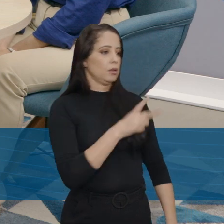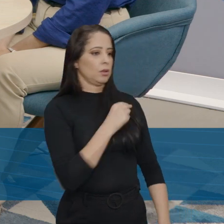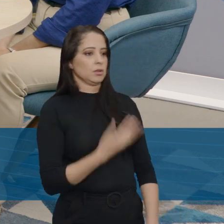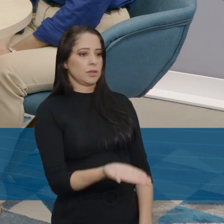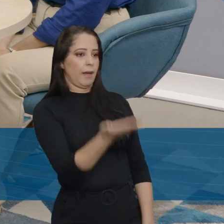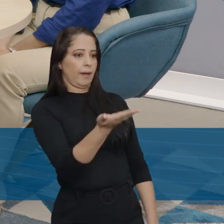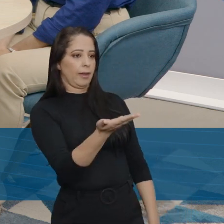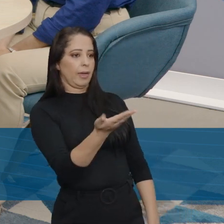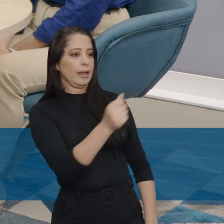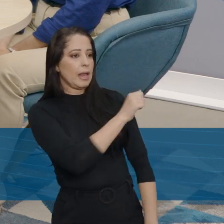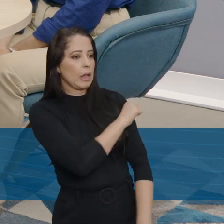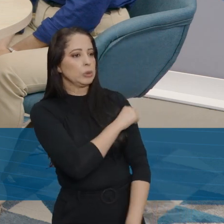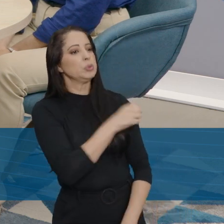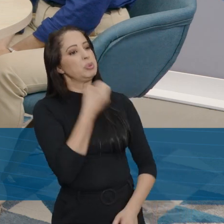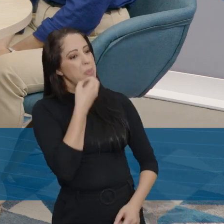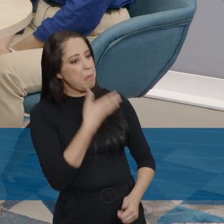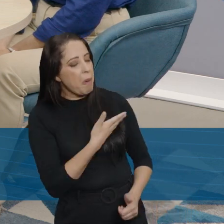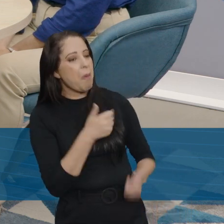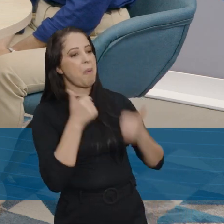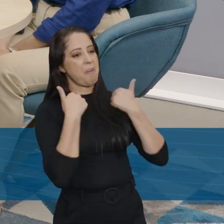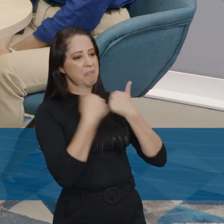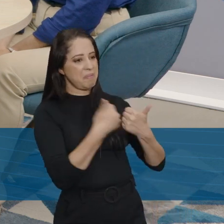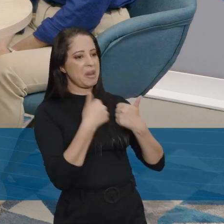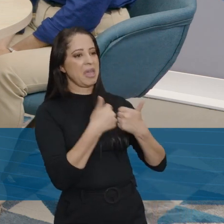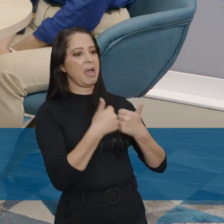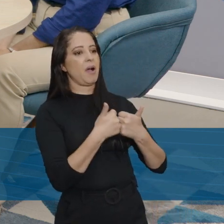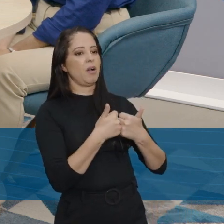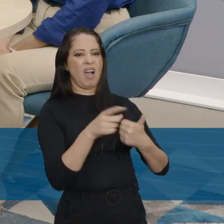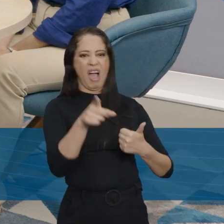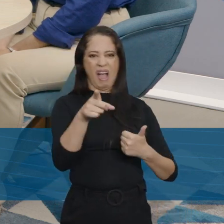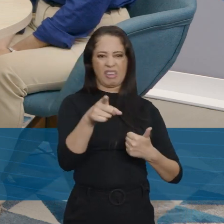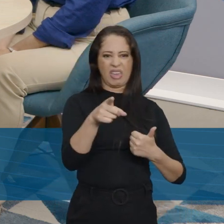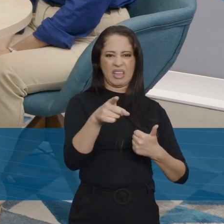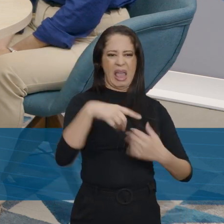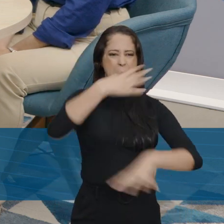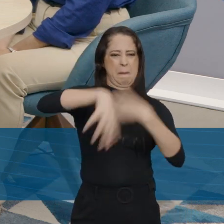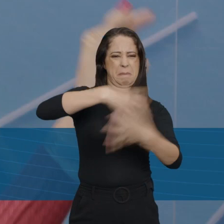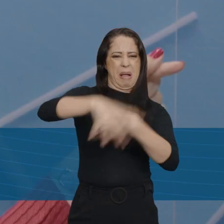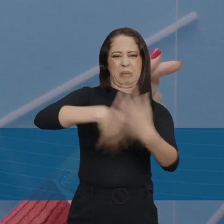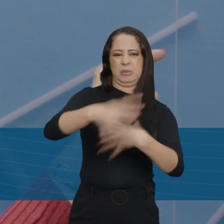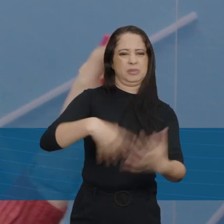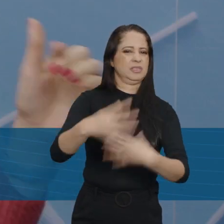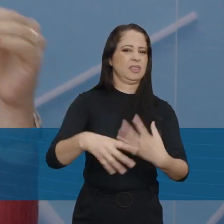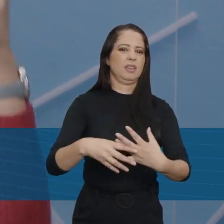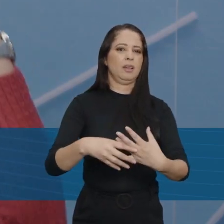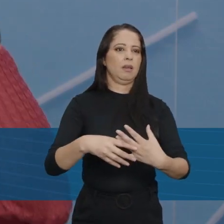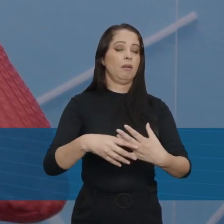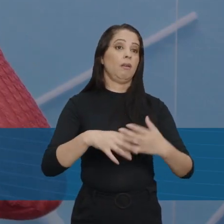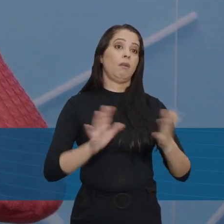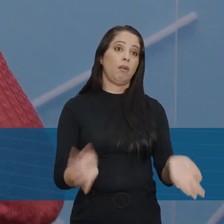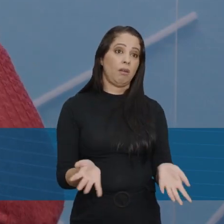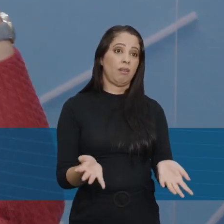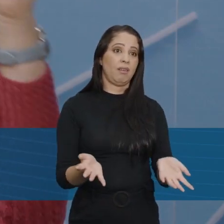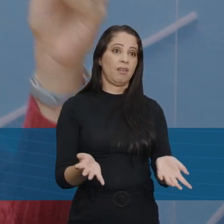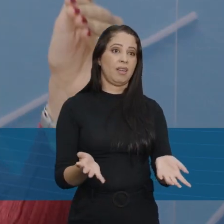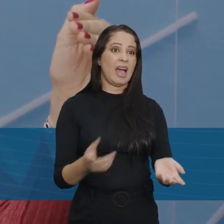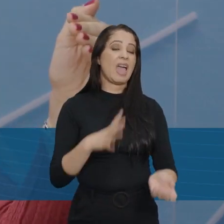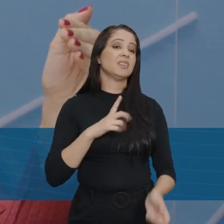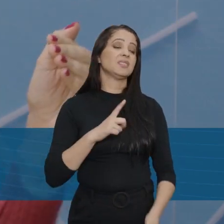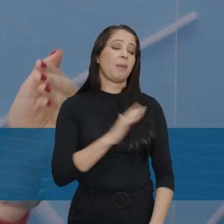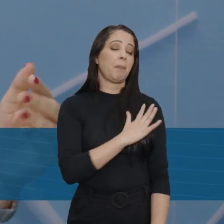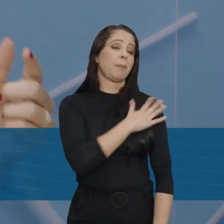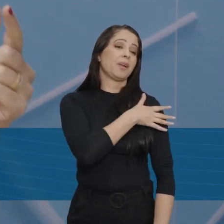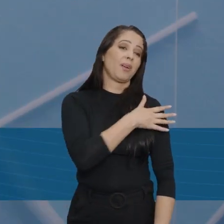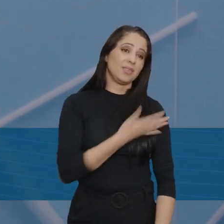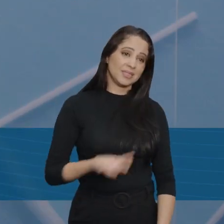nova, aquele aluno ali é cooperativo, ele é bonzinho, eu posso contar com ele. Aquele é bagunceiro. Isso se estende o ano